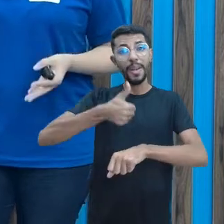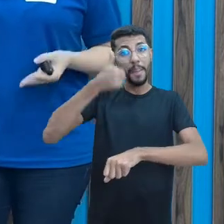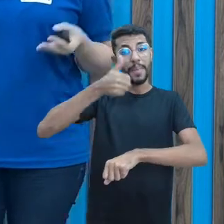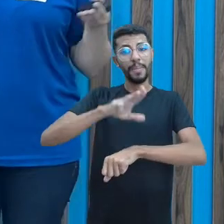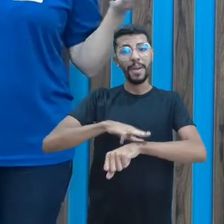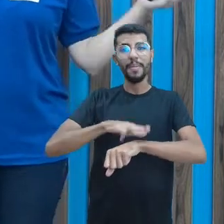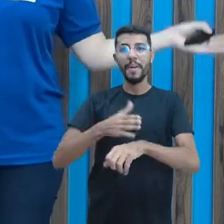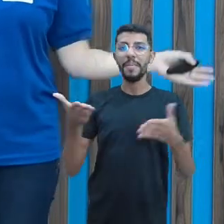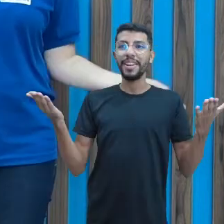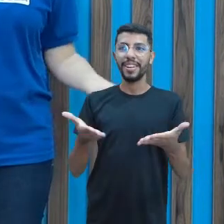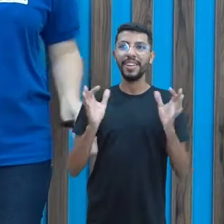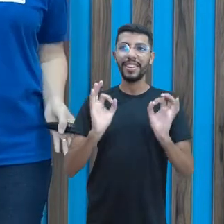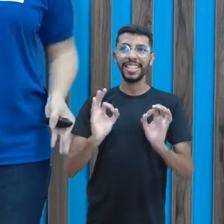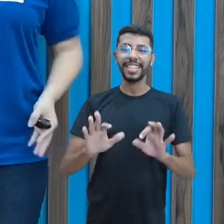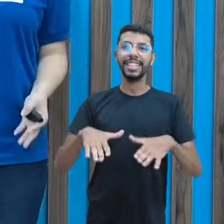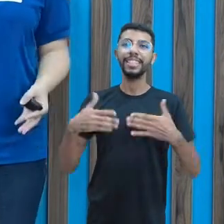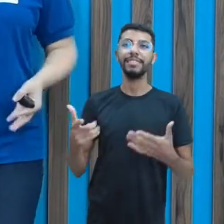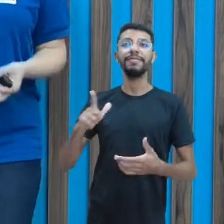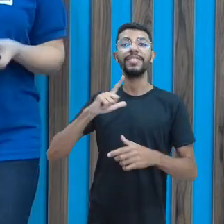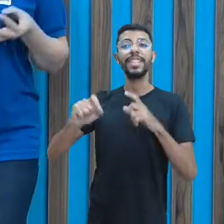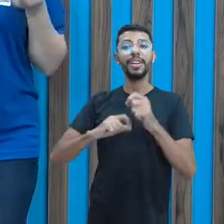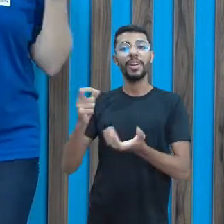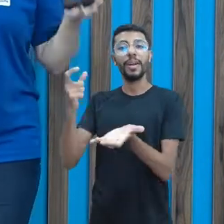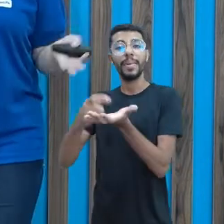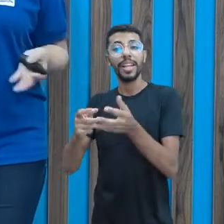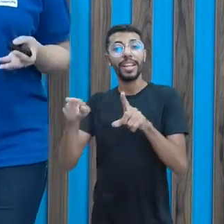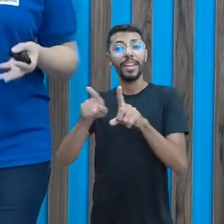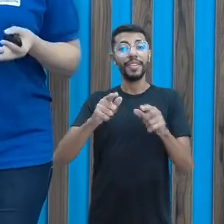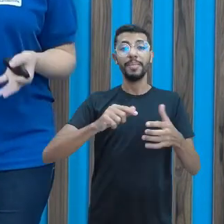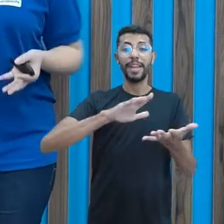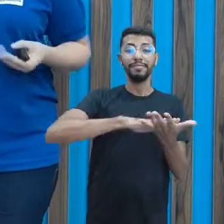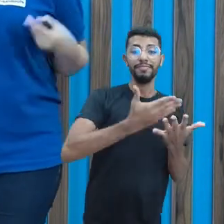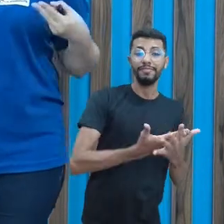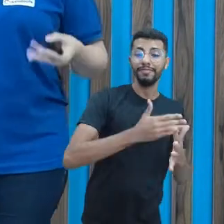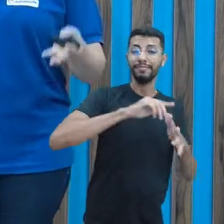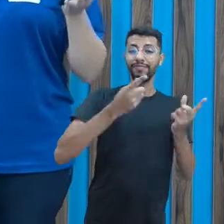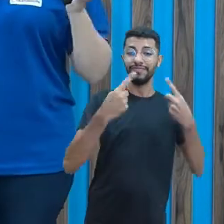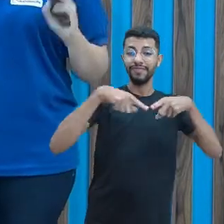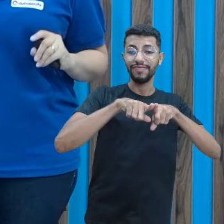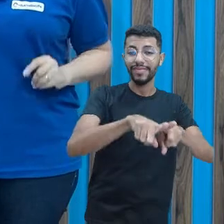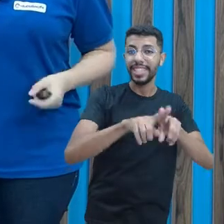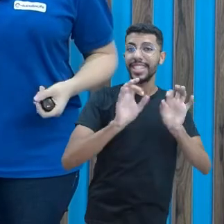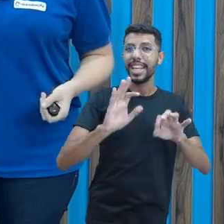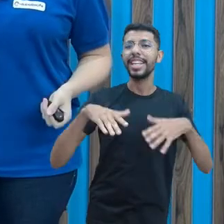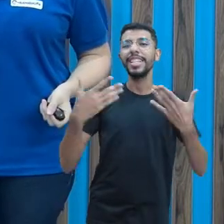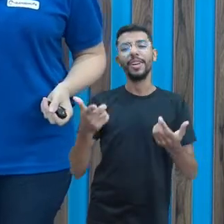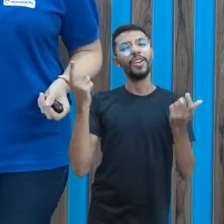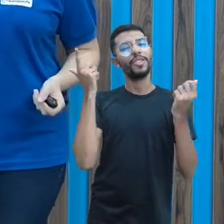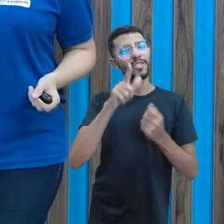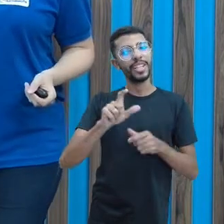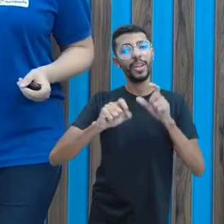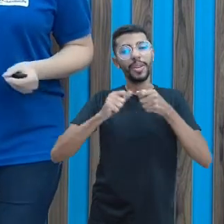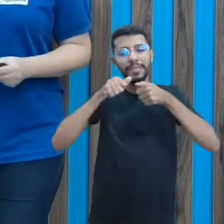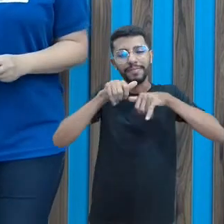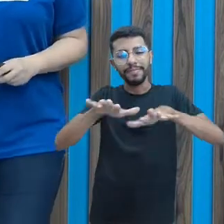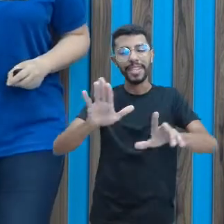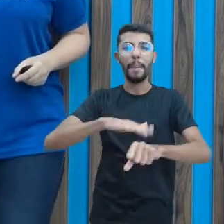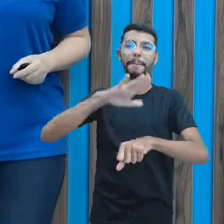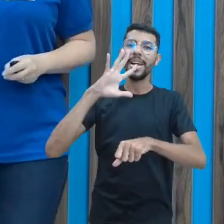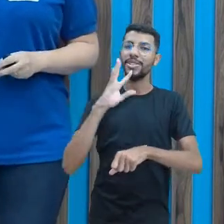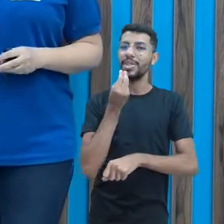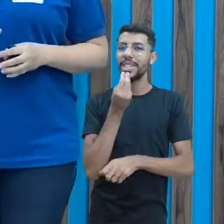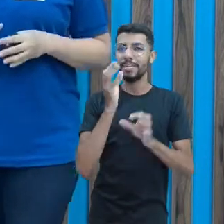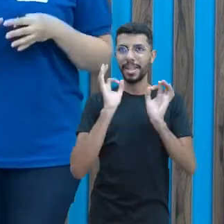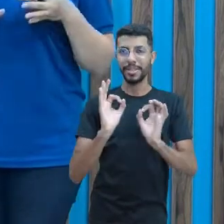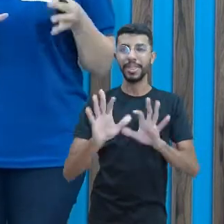né? A gente está aí com o aplicativo, com a tradução simultânea, e isso faz com que a gente consiga transmitir um pouquinho de conhecimento aqui, tá certo? Então,